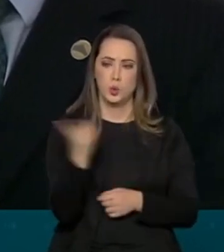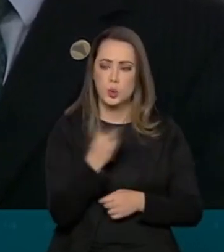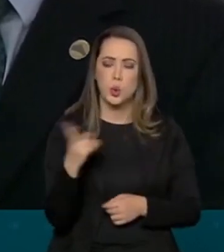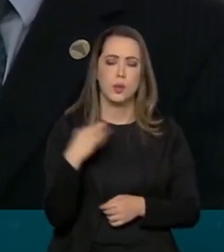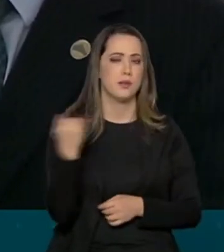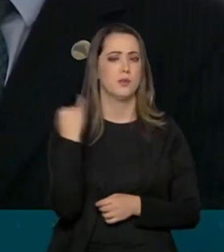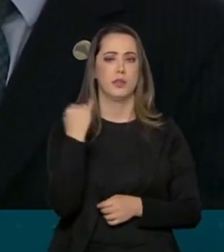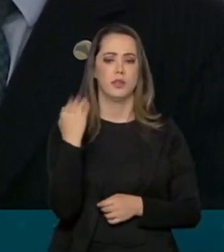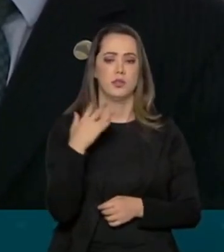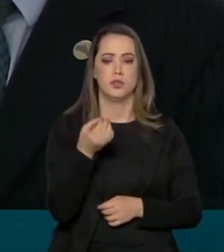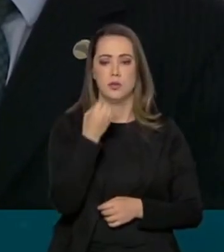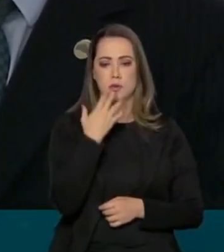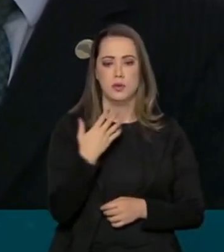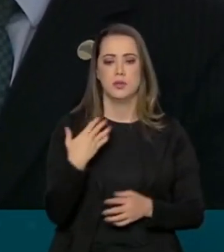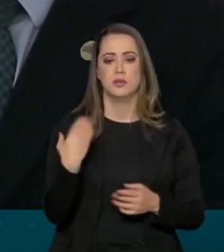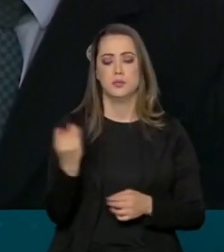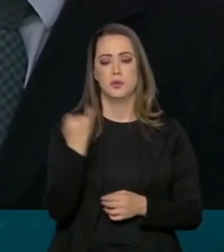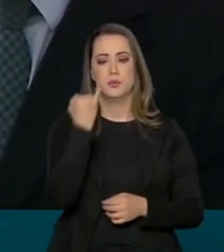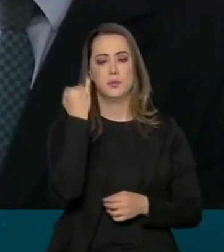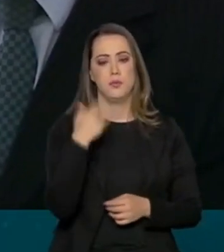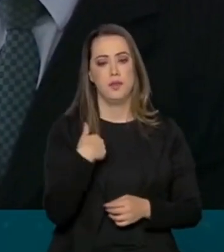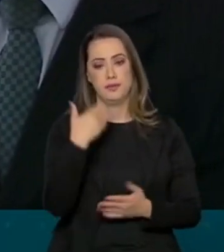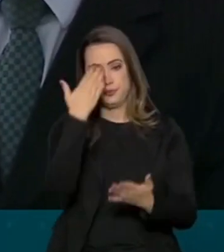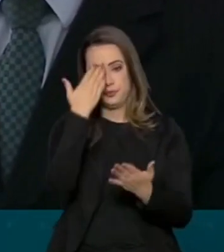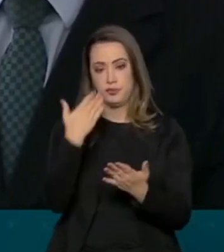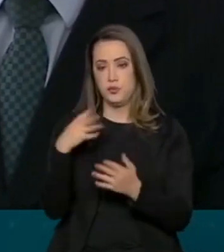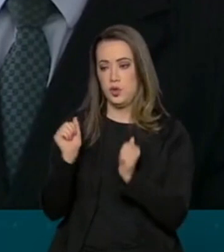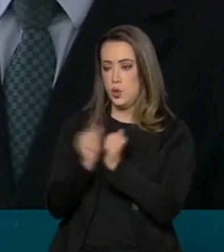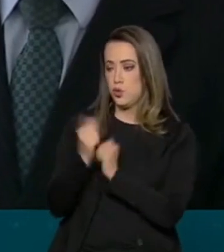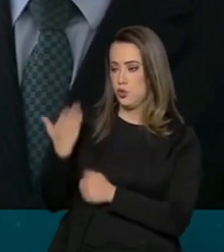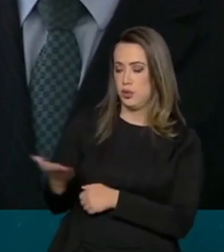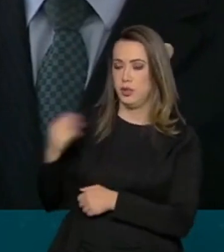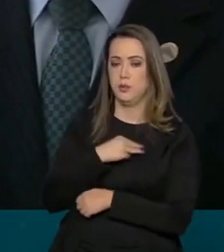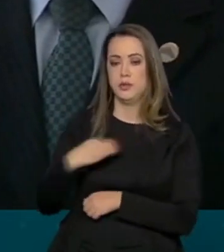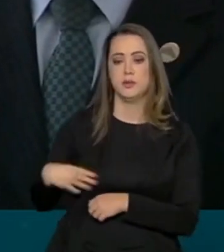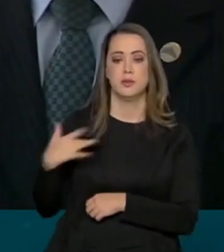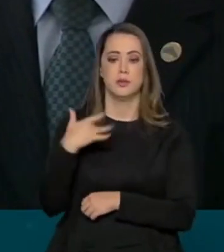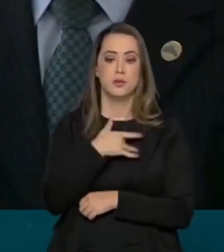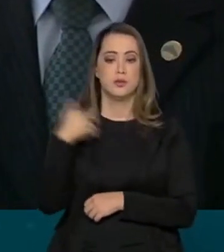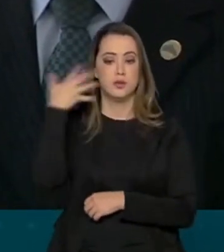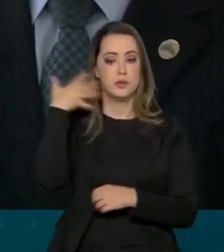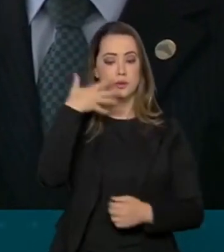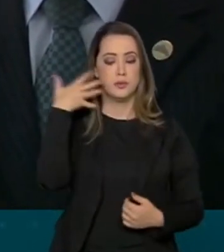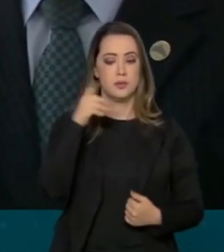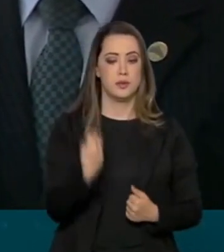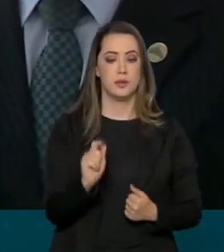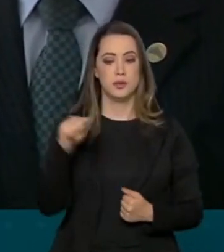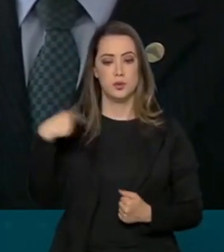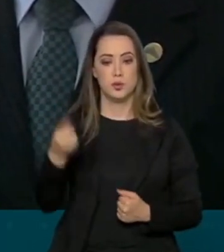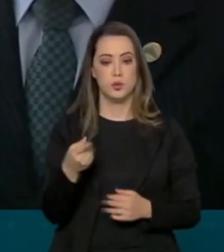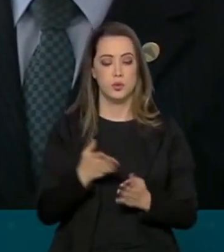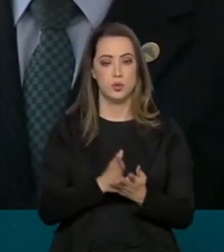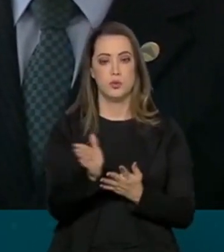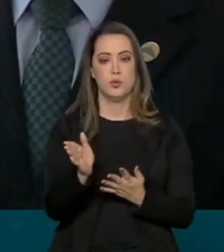que é muito bom. É muito intensa, muito boa. Eu tenho aqui o Ministro da Saúde aqui comigo, né? E ele vai falar do outro